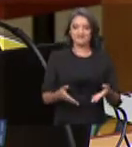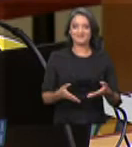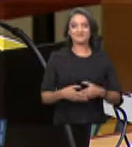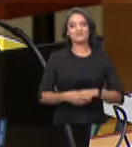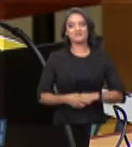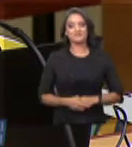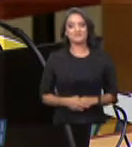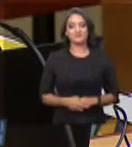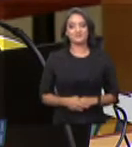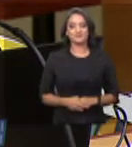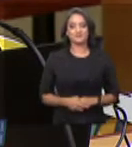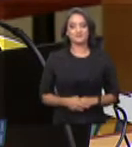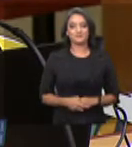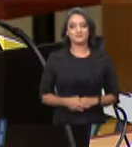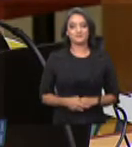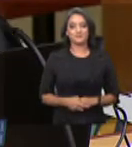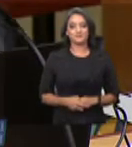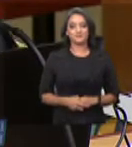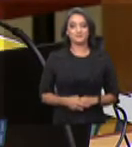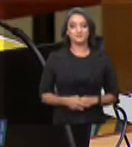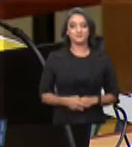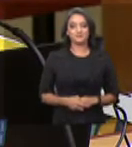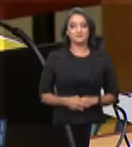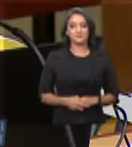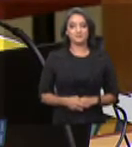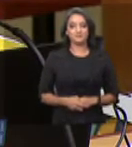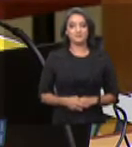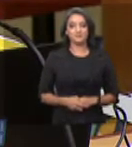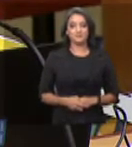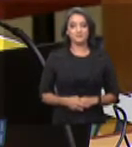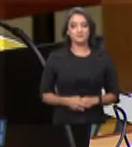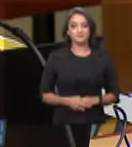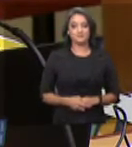de participar eu Presidente nesse